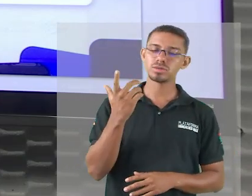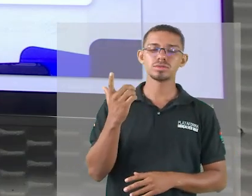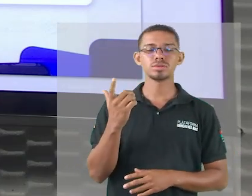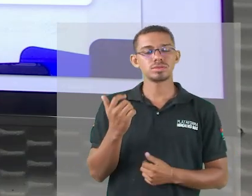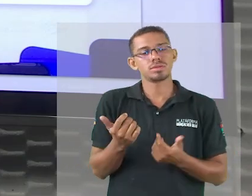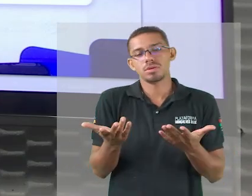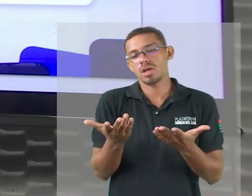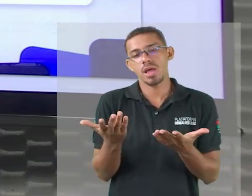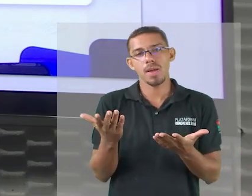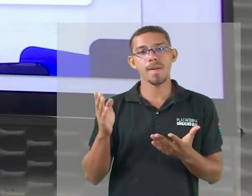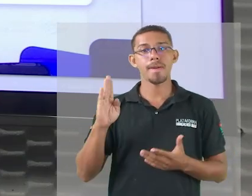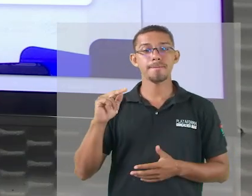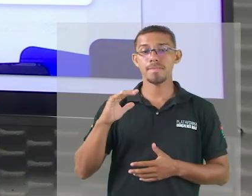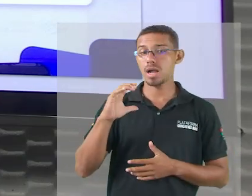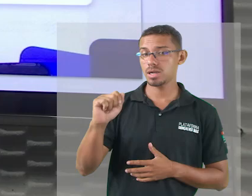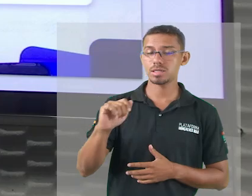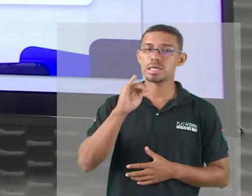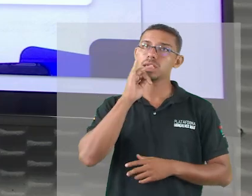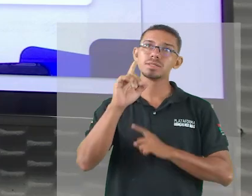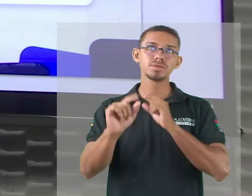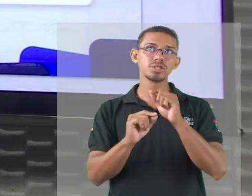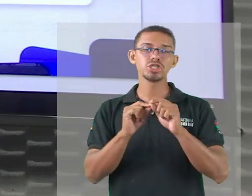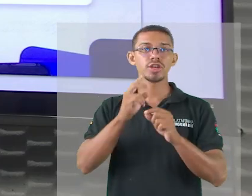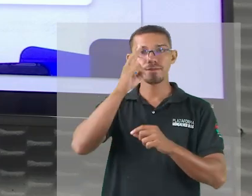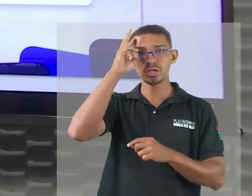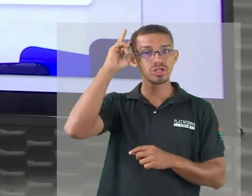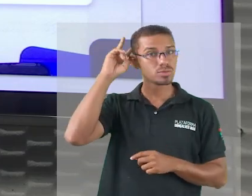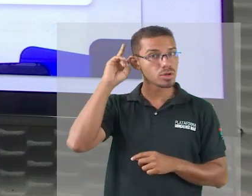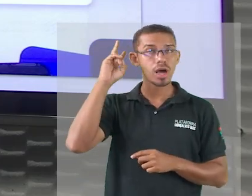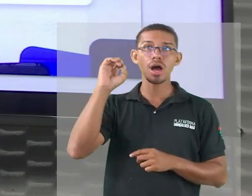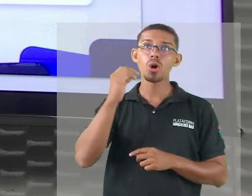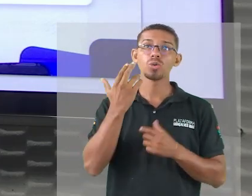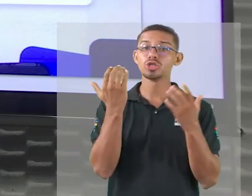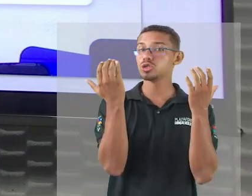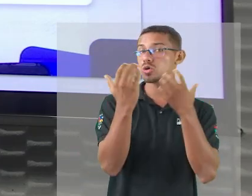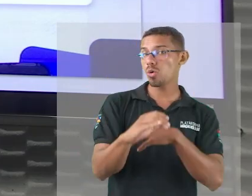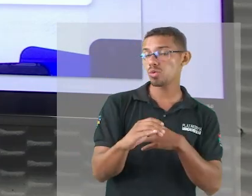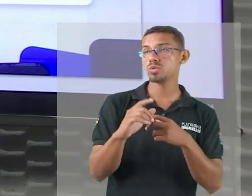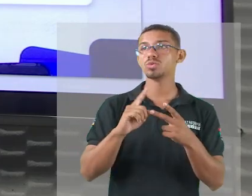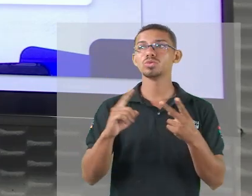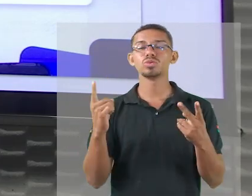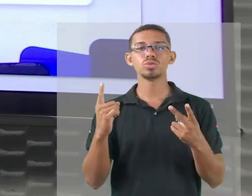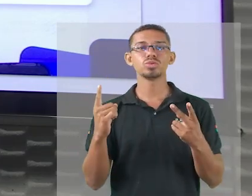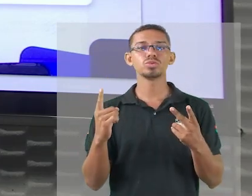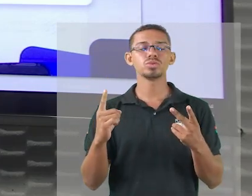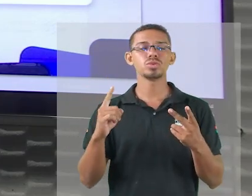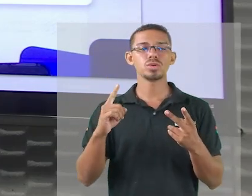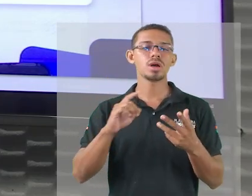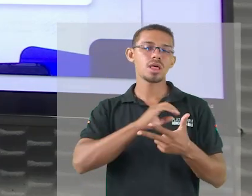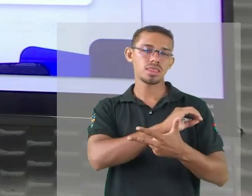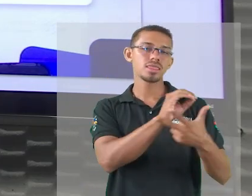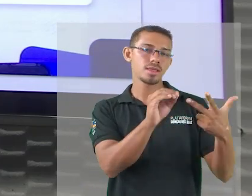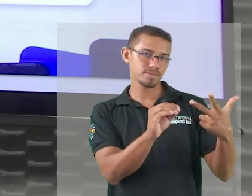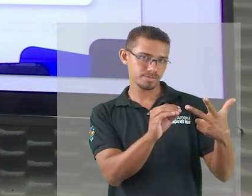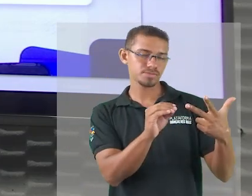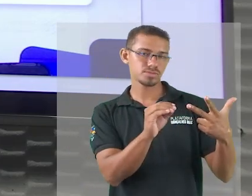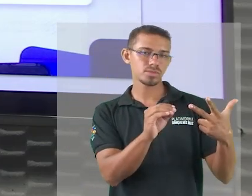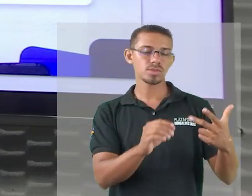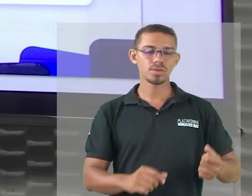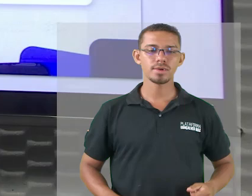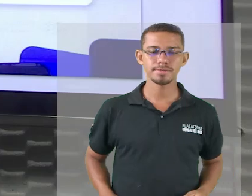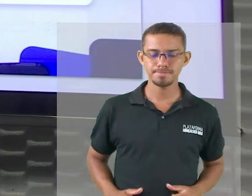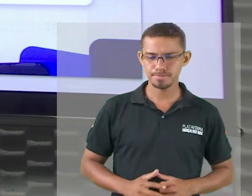em uma banca de vestibular, ou de concurso, ou até do próprio Exame Nacional do Ensino